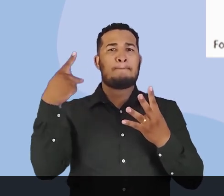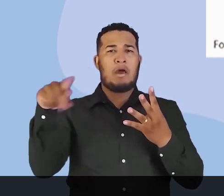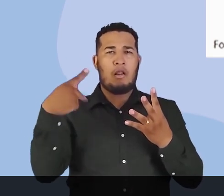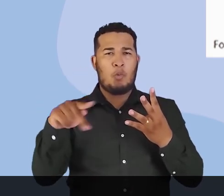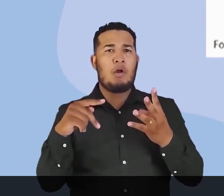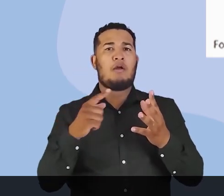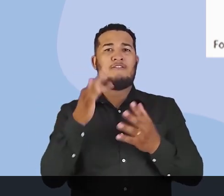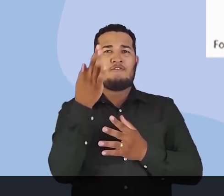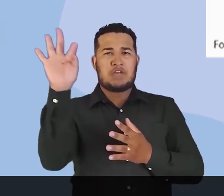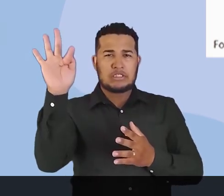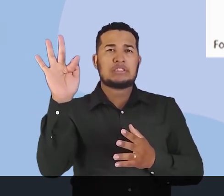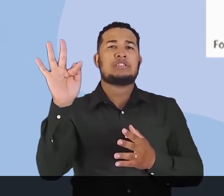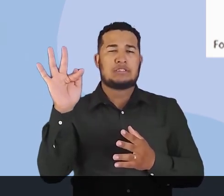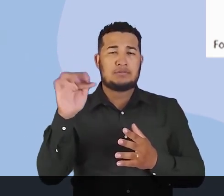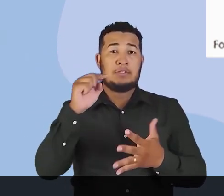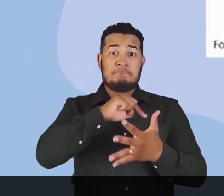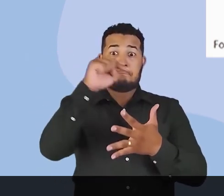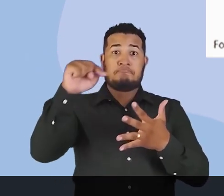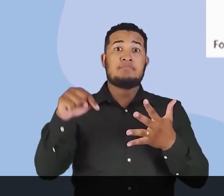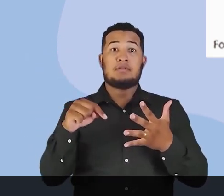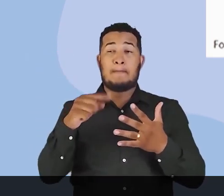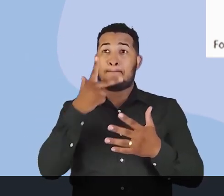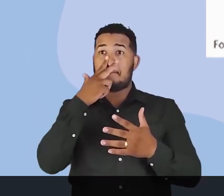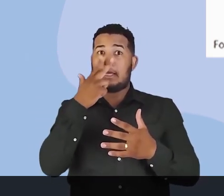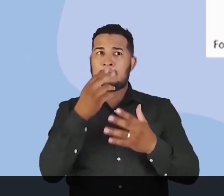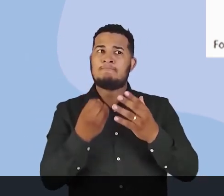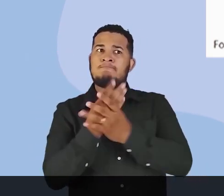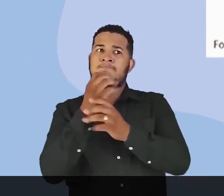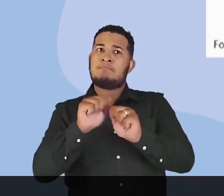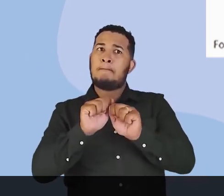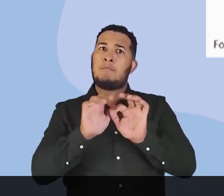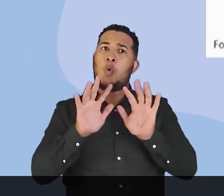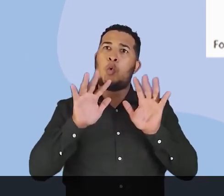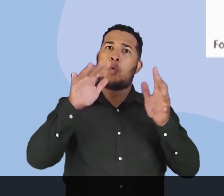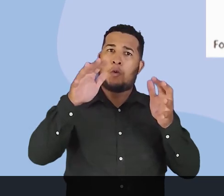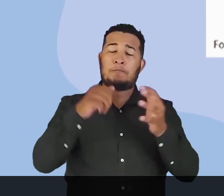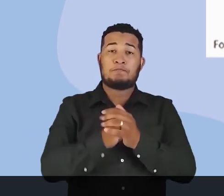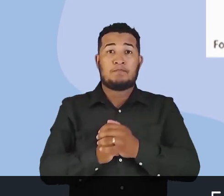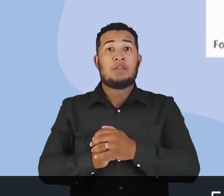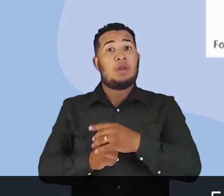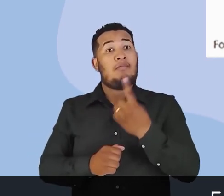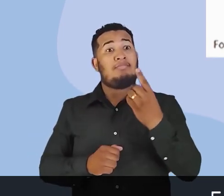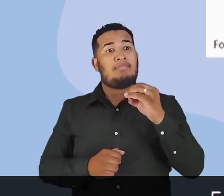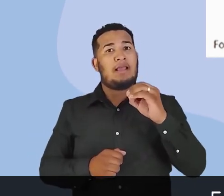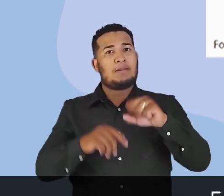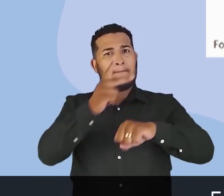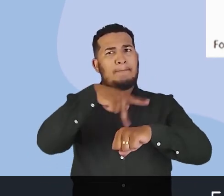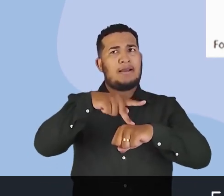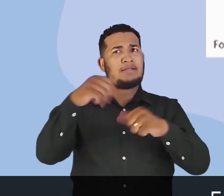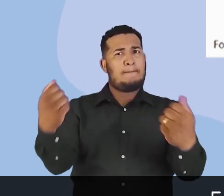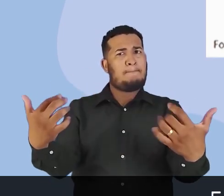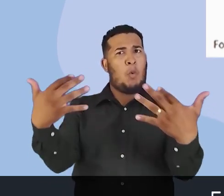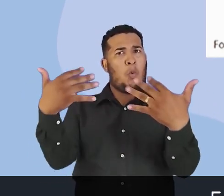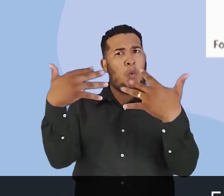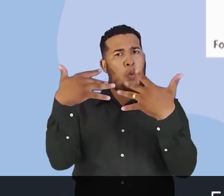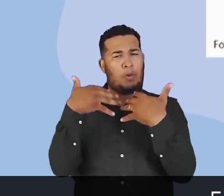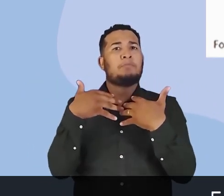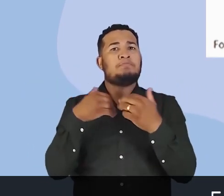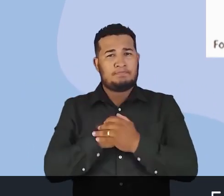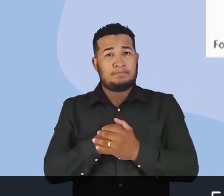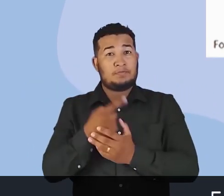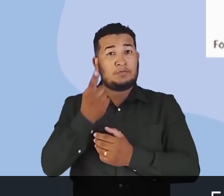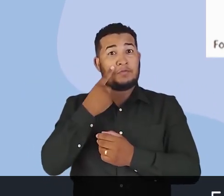Paraguai, Uruguai, França. Então, esses são os principais países emissores. E os 10 países que mais